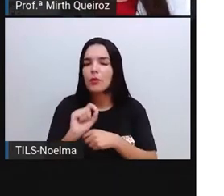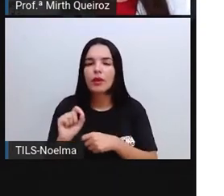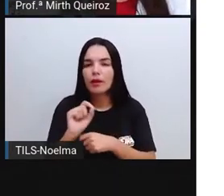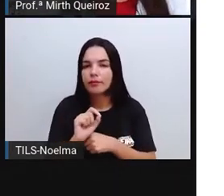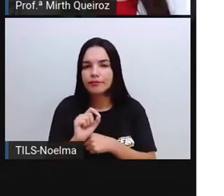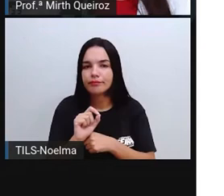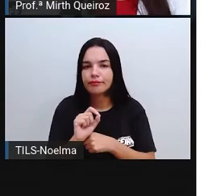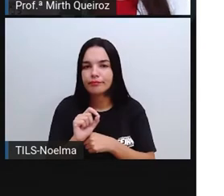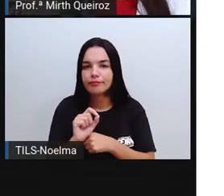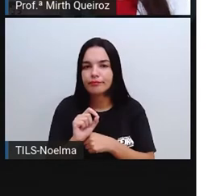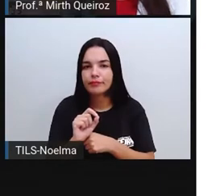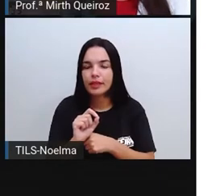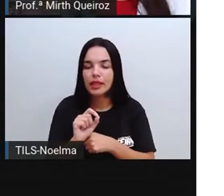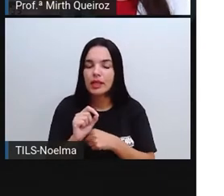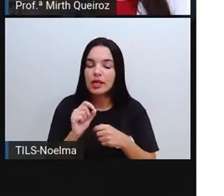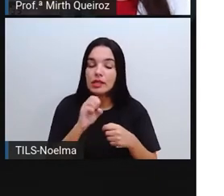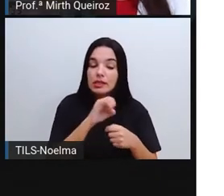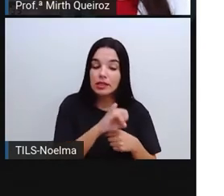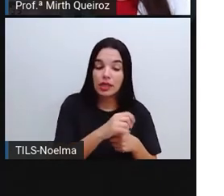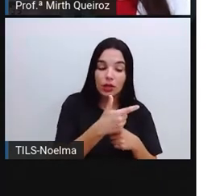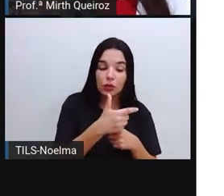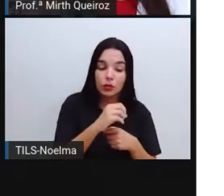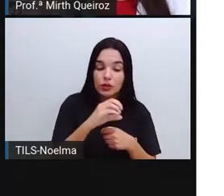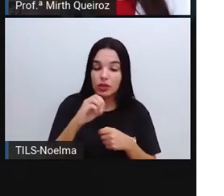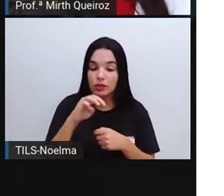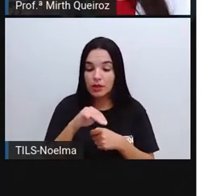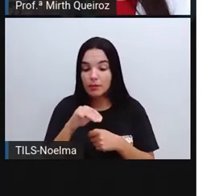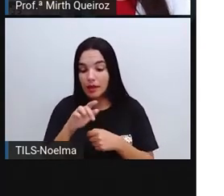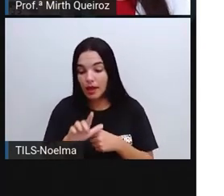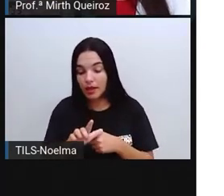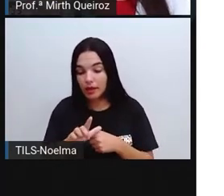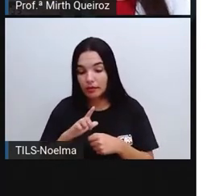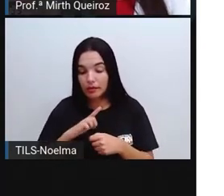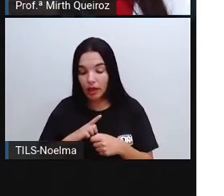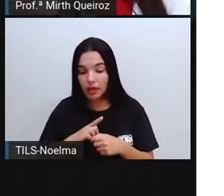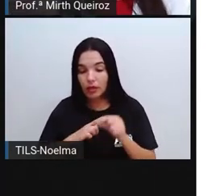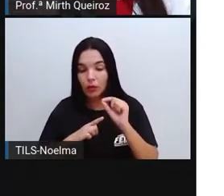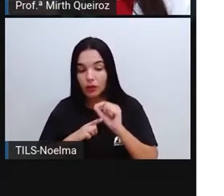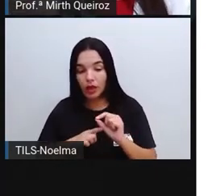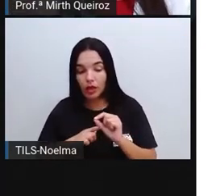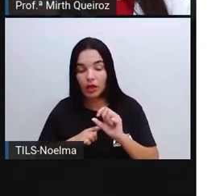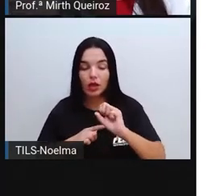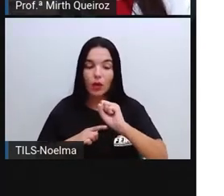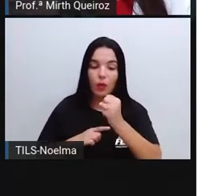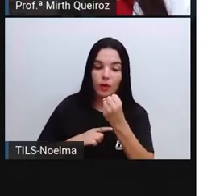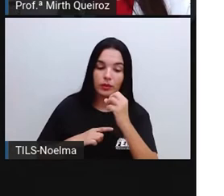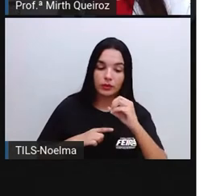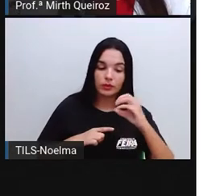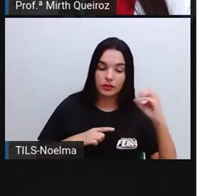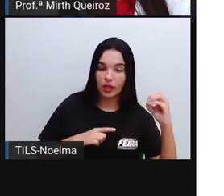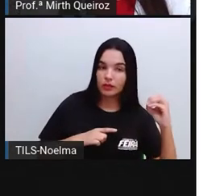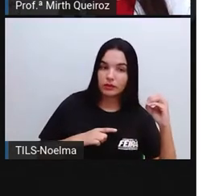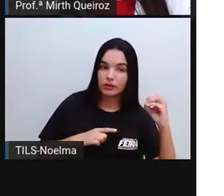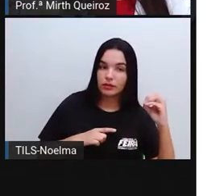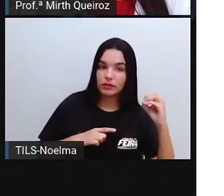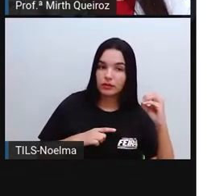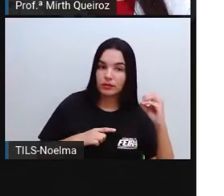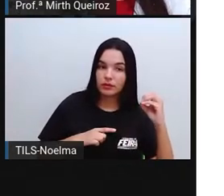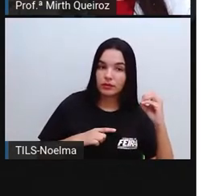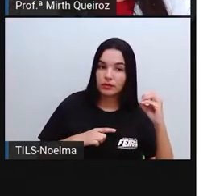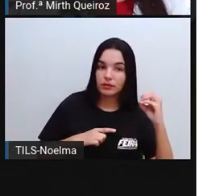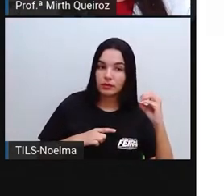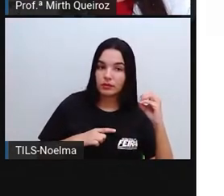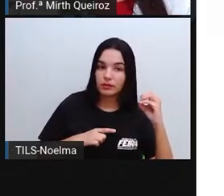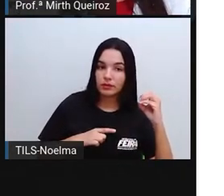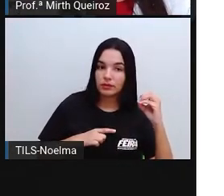poder completar? Se 200 ml é para um suco, então para 2 sucos de concentrado, né? O